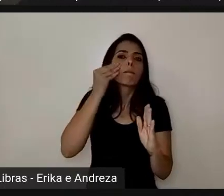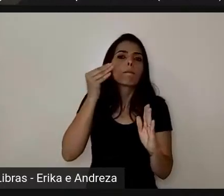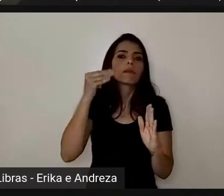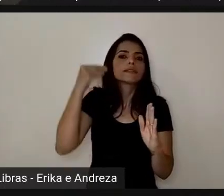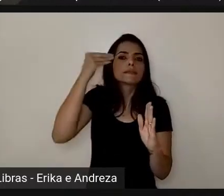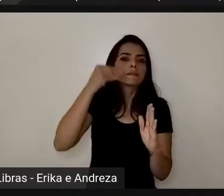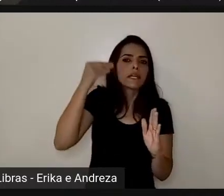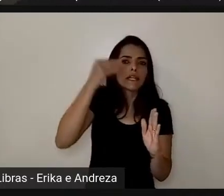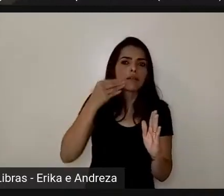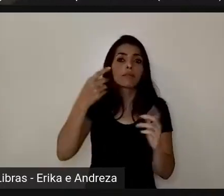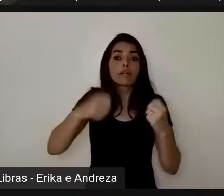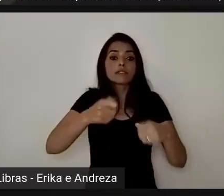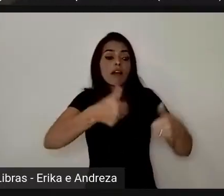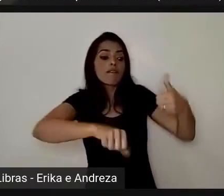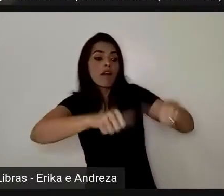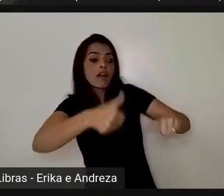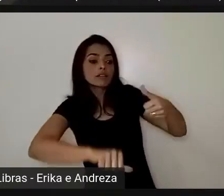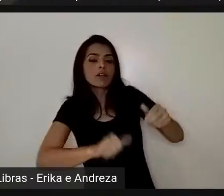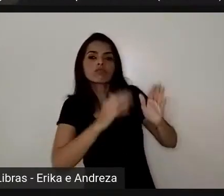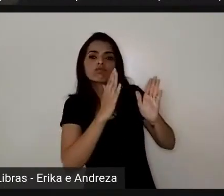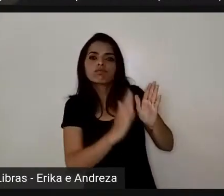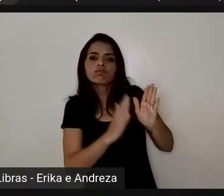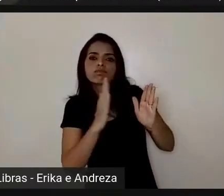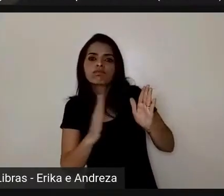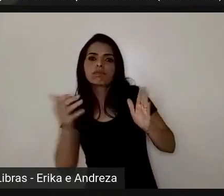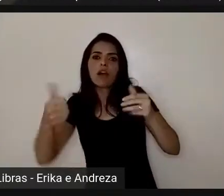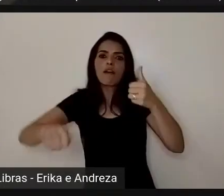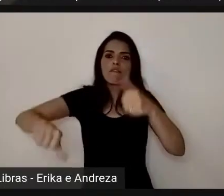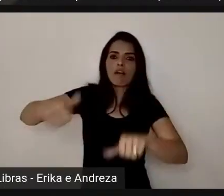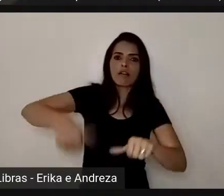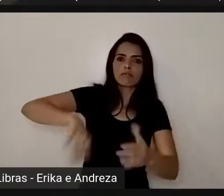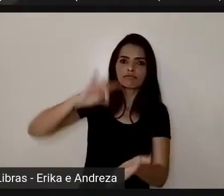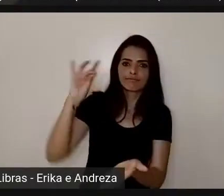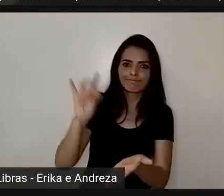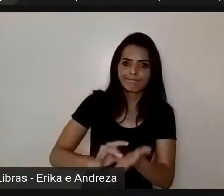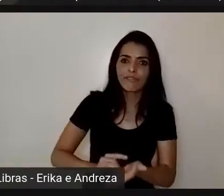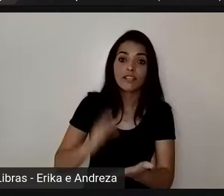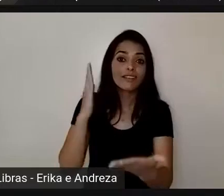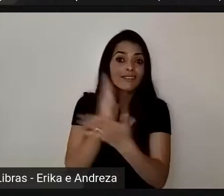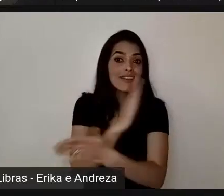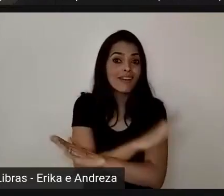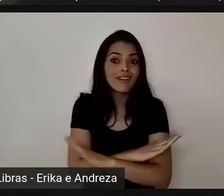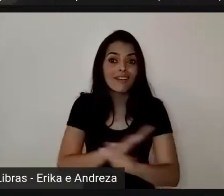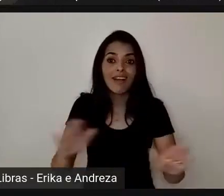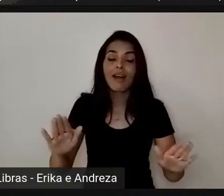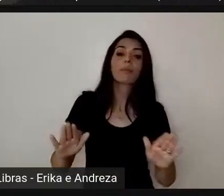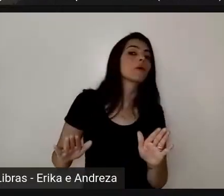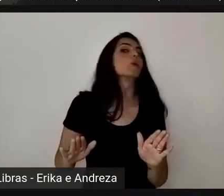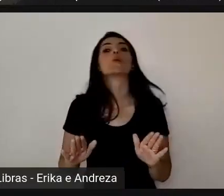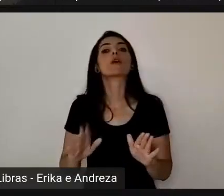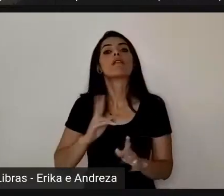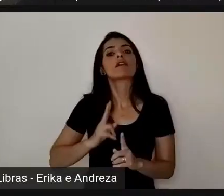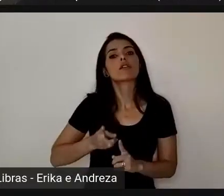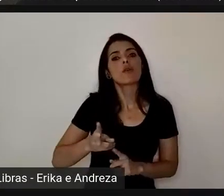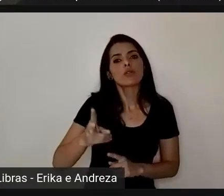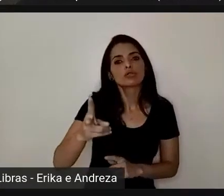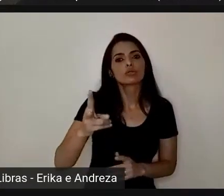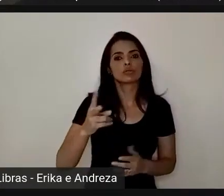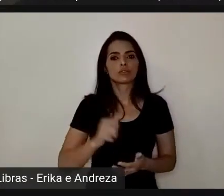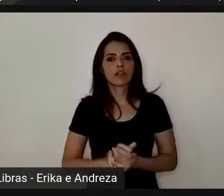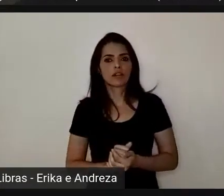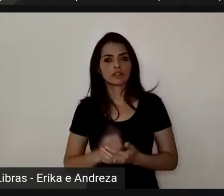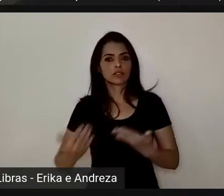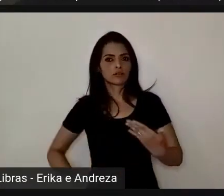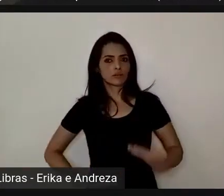avaliações periódicas que de fato avaliem e acabem ali por indicar continuidade no serviço